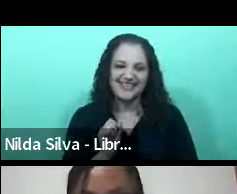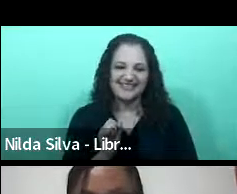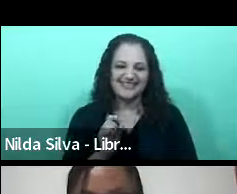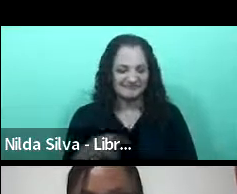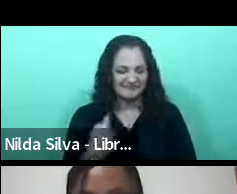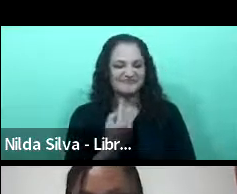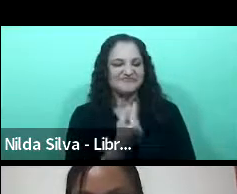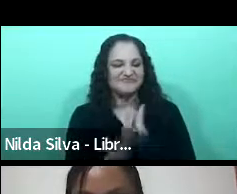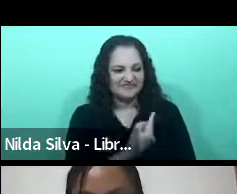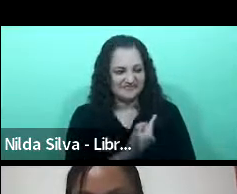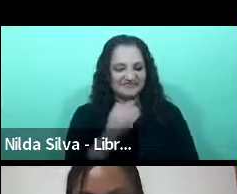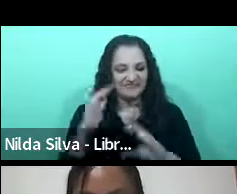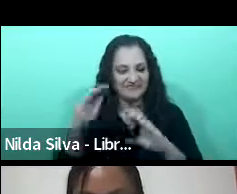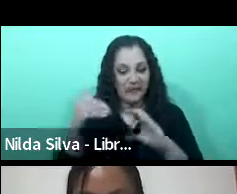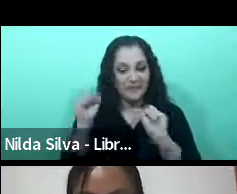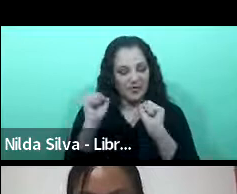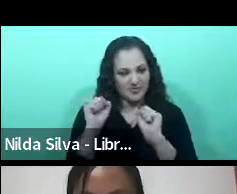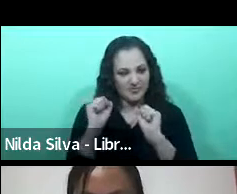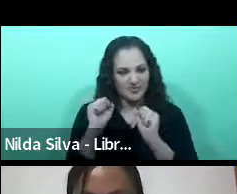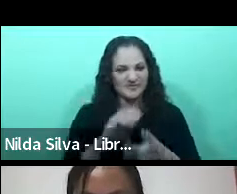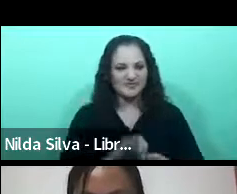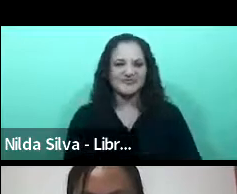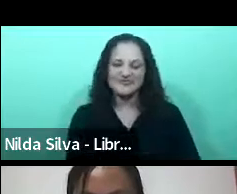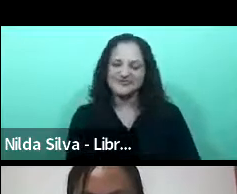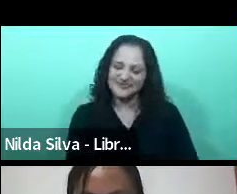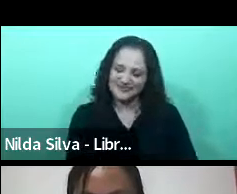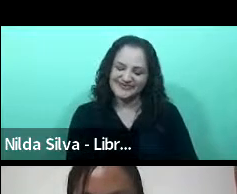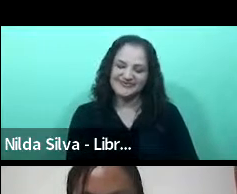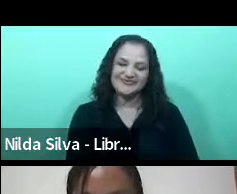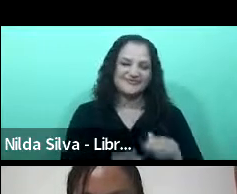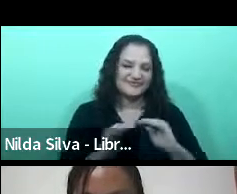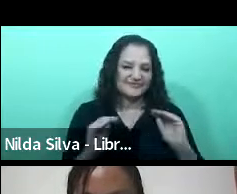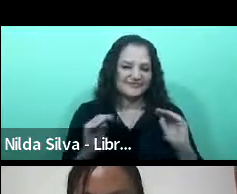nos escreva, e é isso.